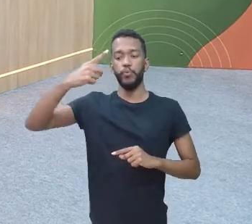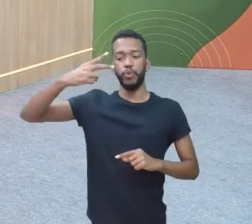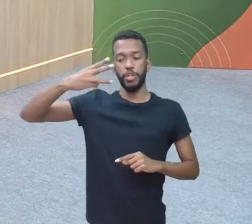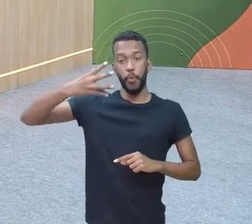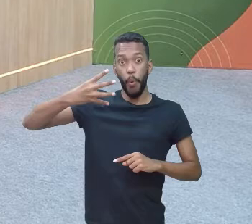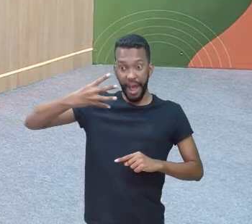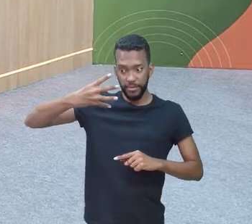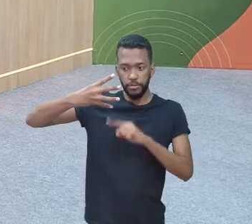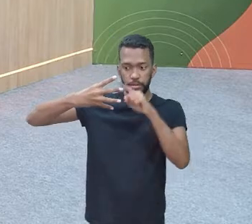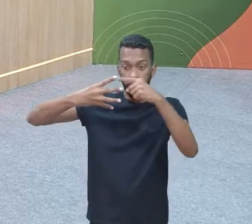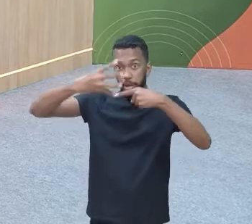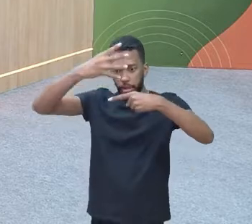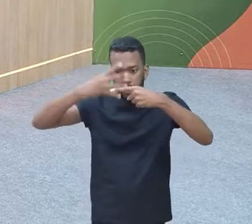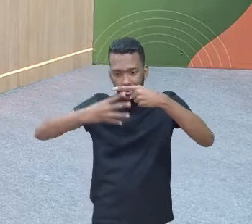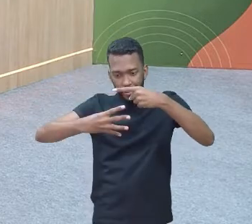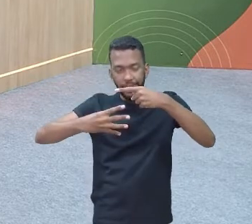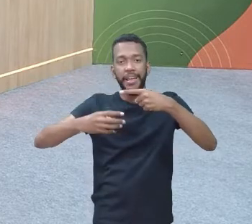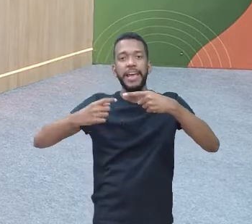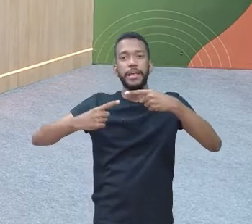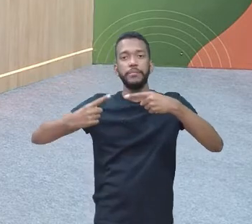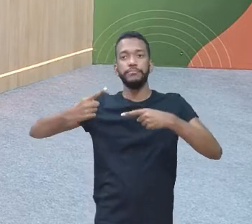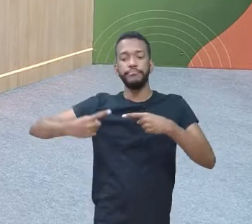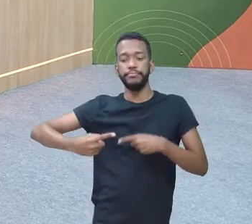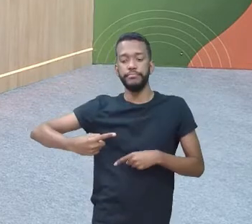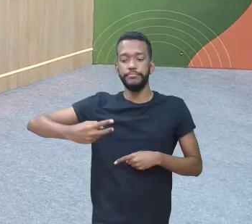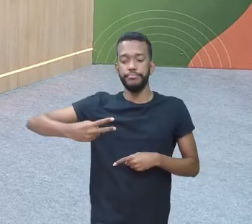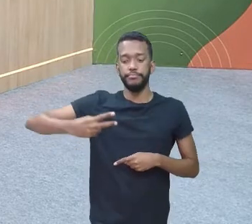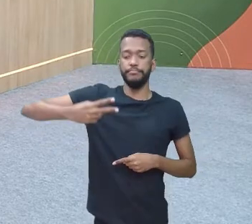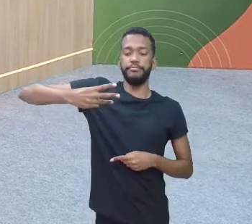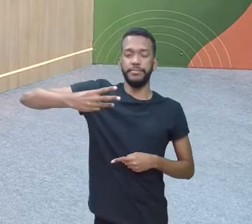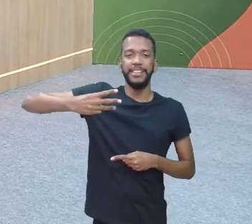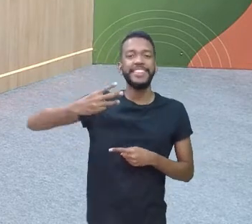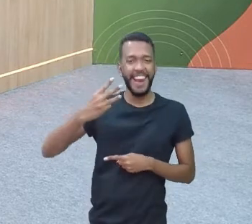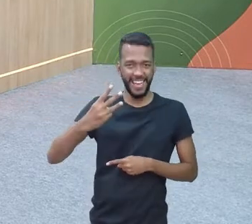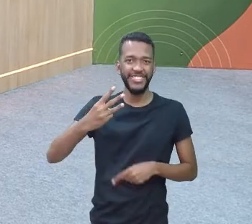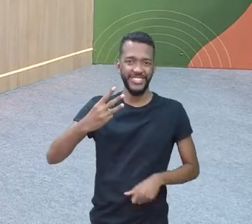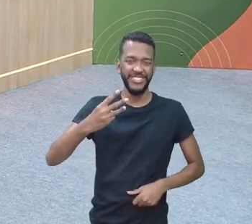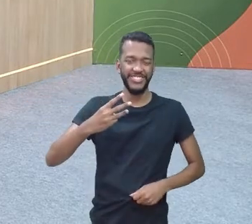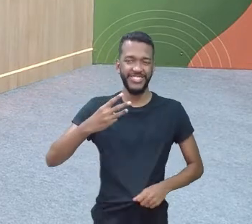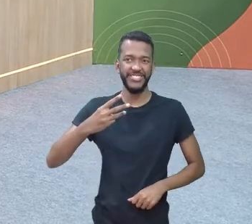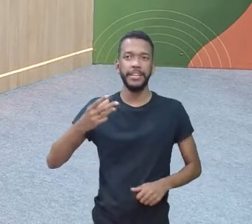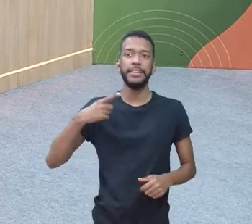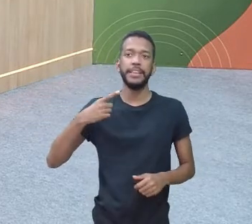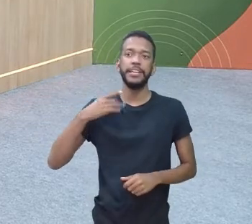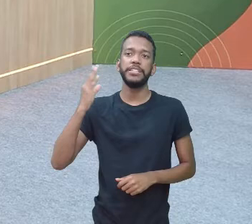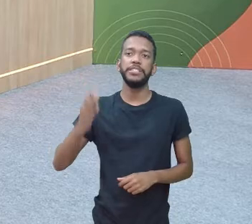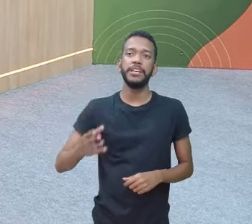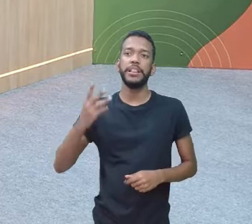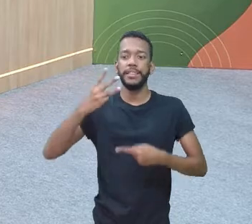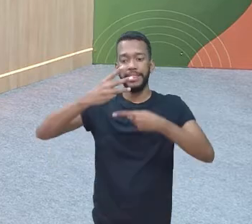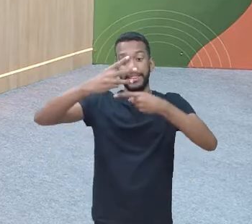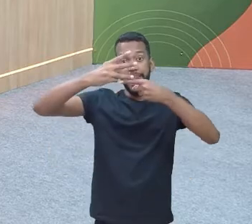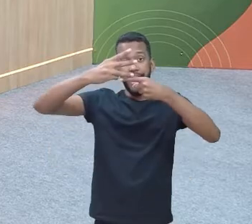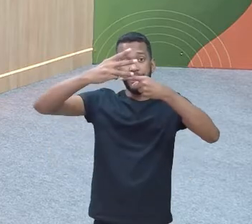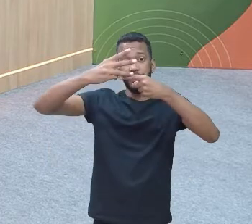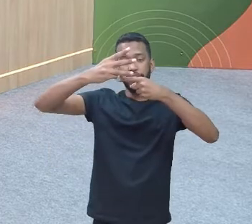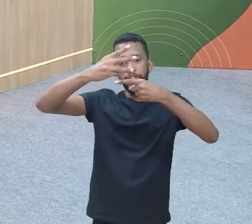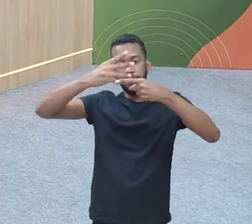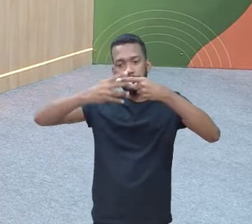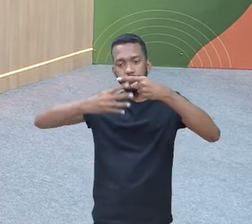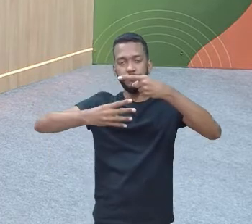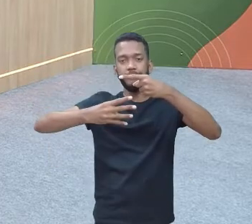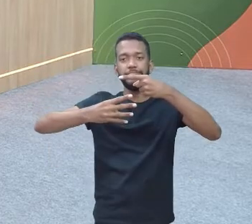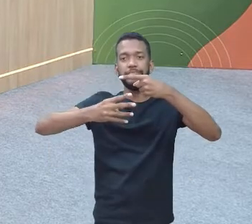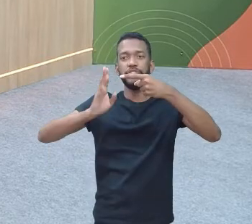partes, onde 3 dessas partes estão já carregadas. Então, eu tenho 3 partes de um total de 4 partes